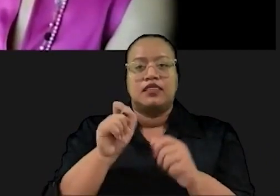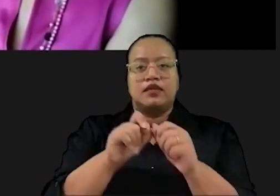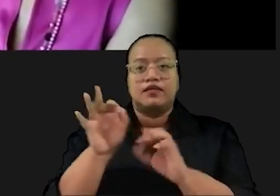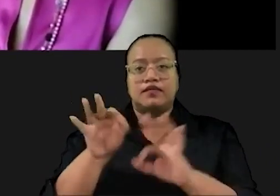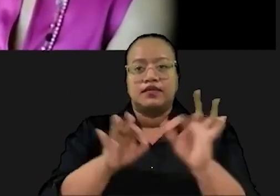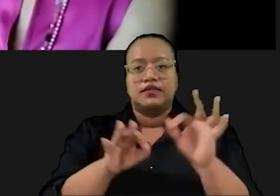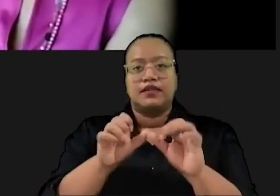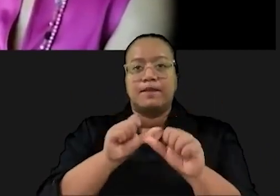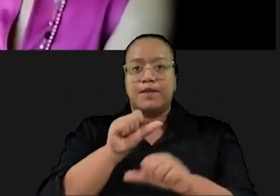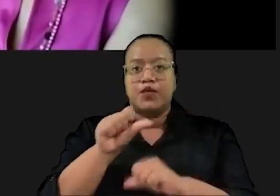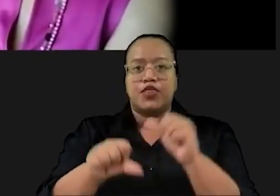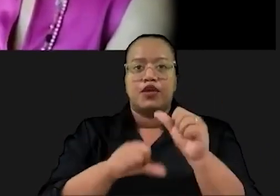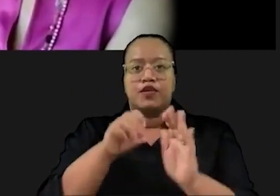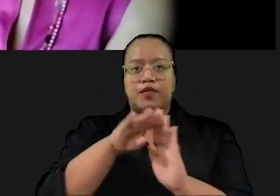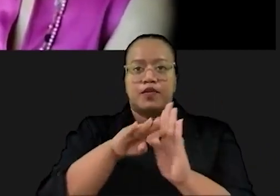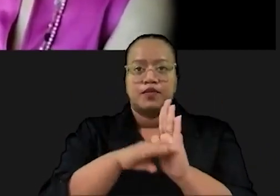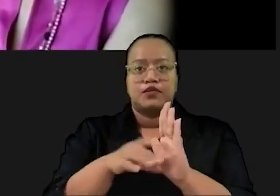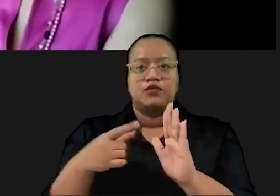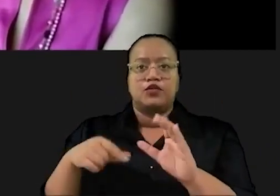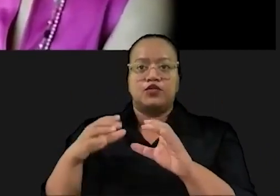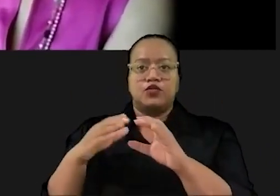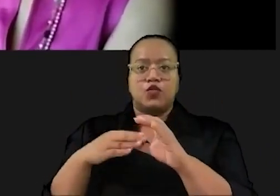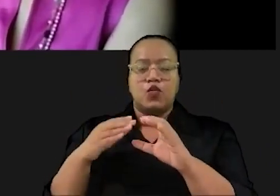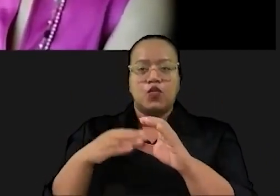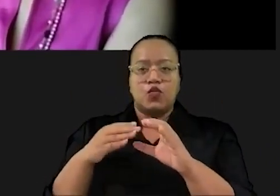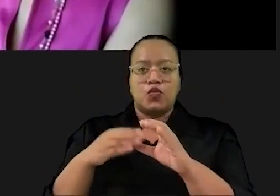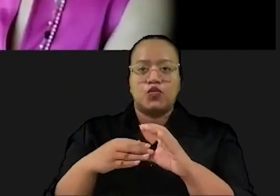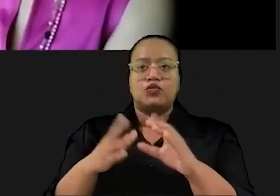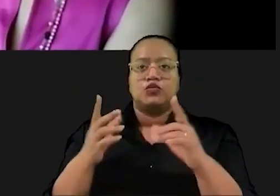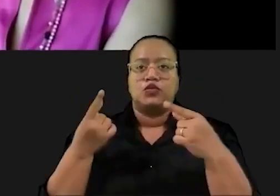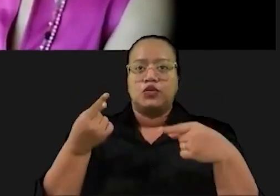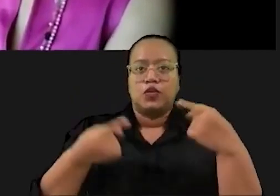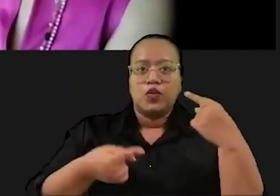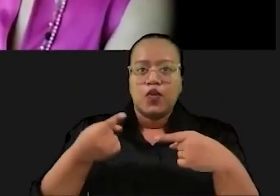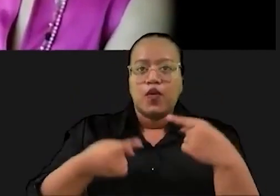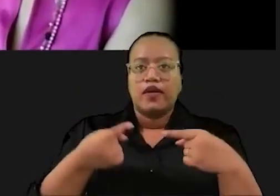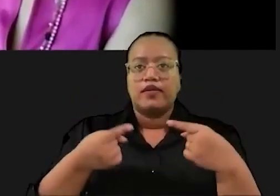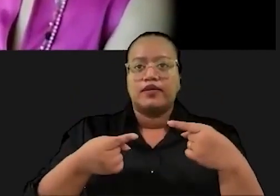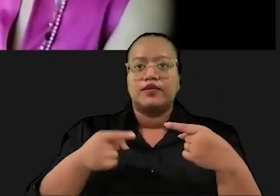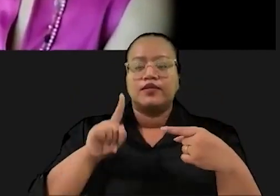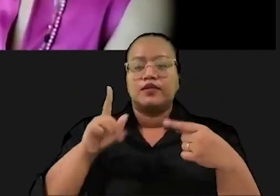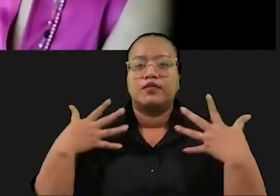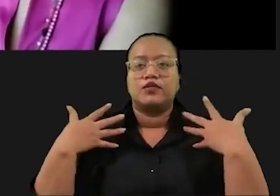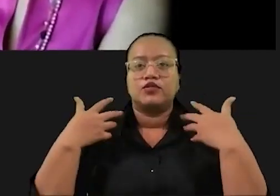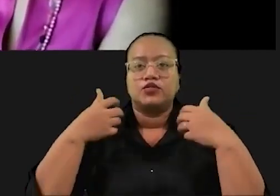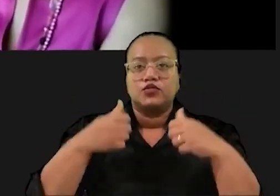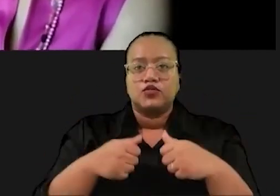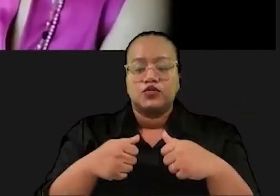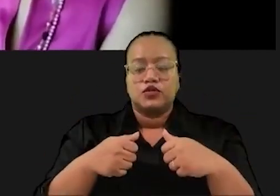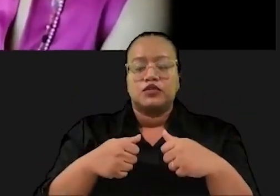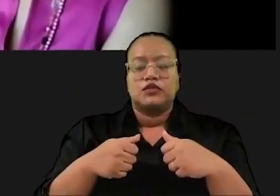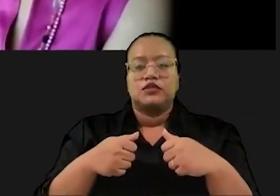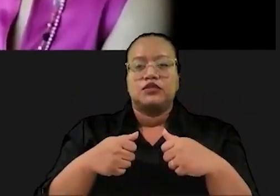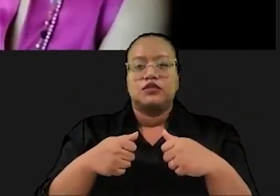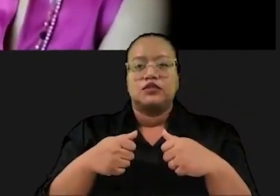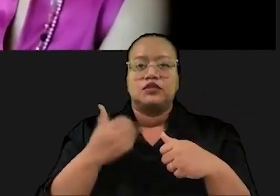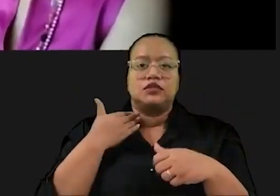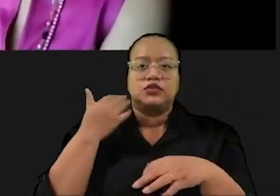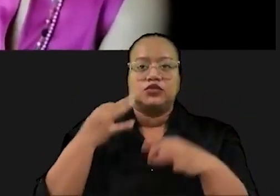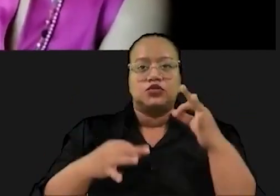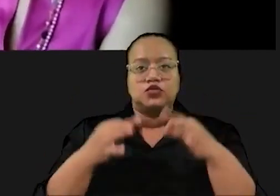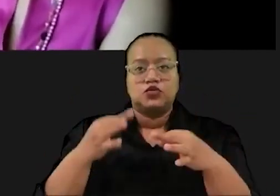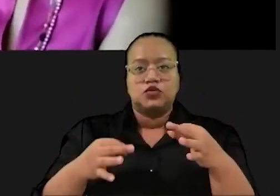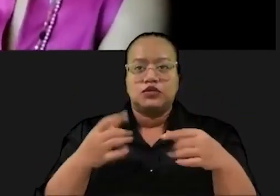do concurso público, né, concorrendo, e quando o juiz chega aqui, ele tem que parar e dizer, não, agora eu estou dentro de